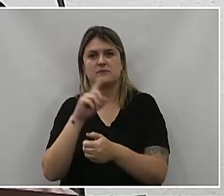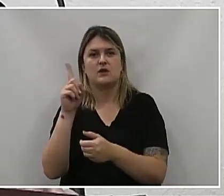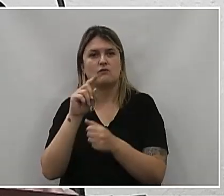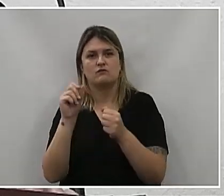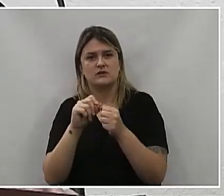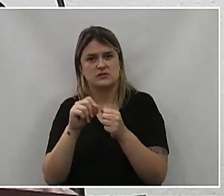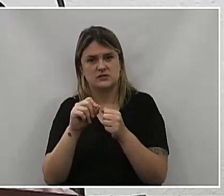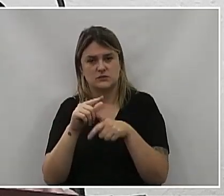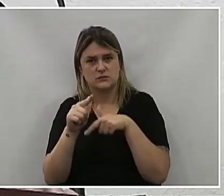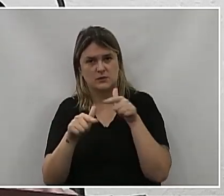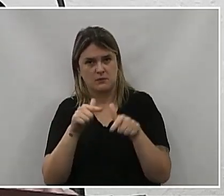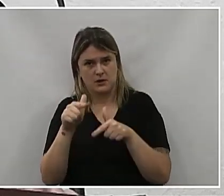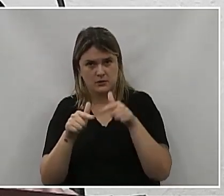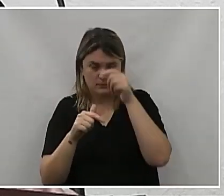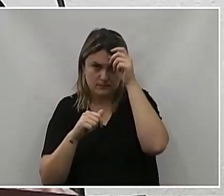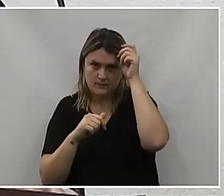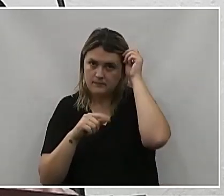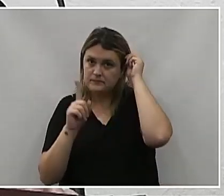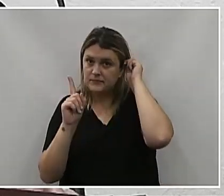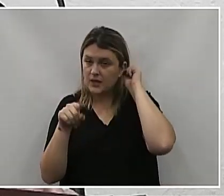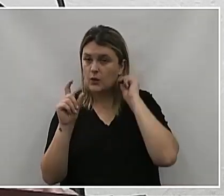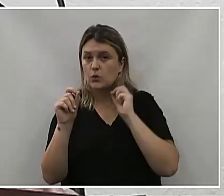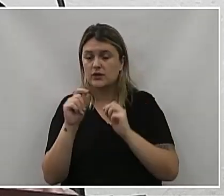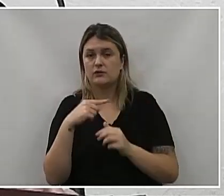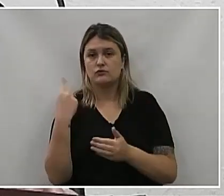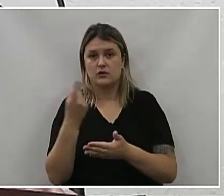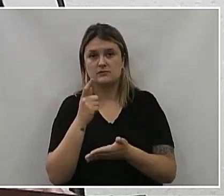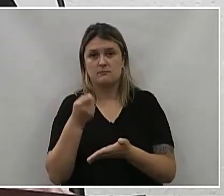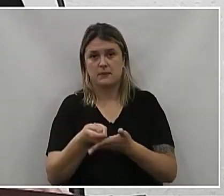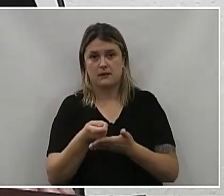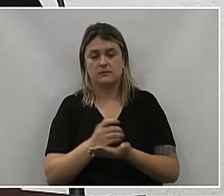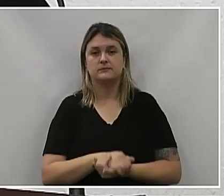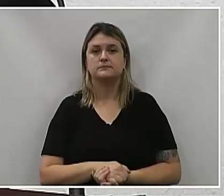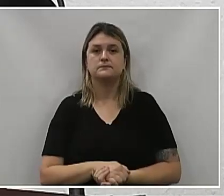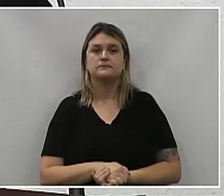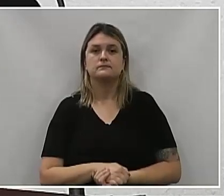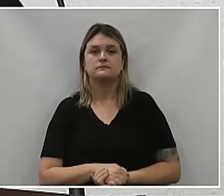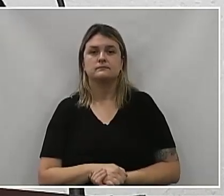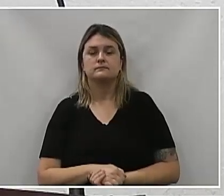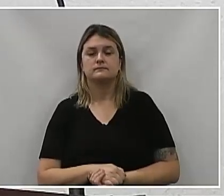faça o seu trabalho como vereador. E esse é o preço que nós pagamos, certo?